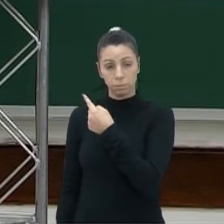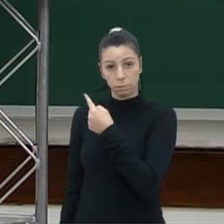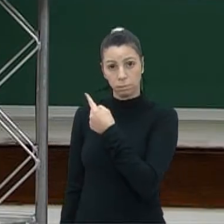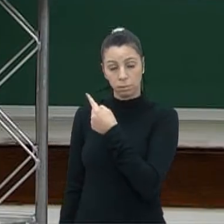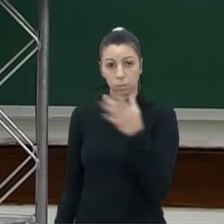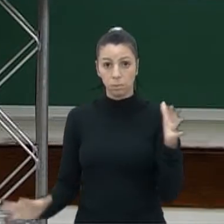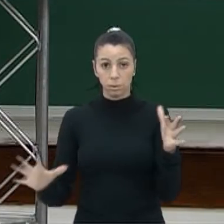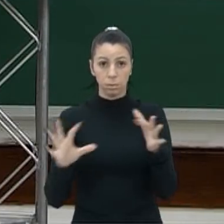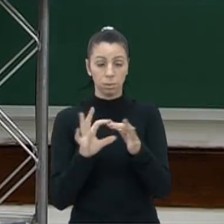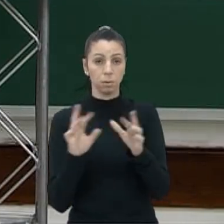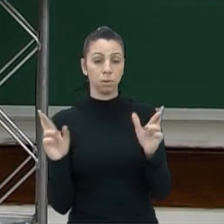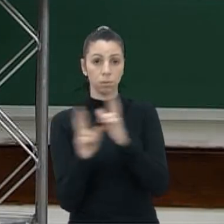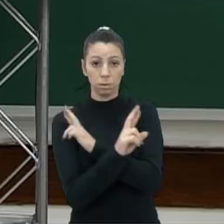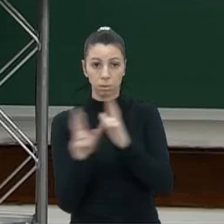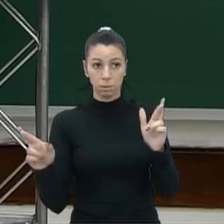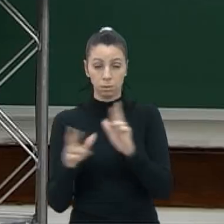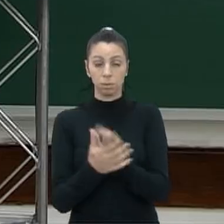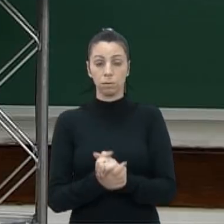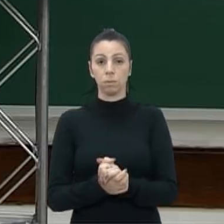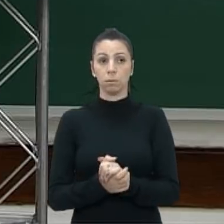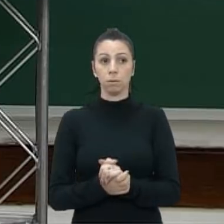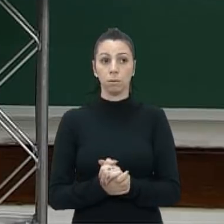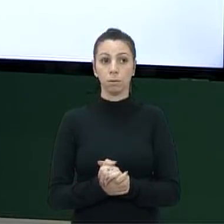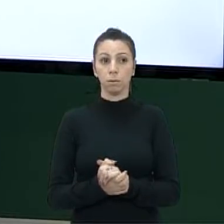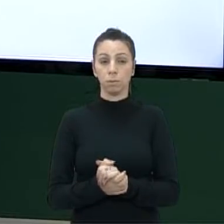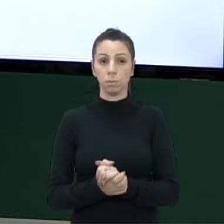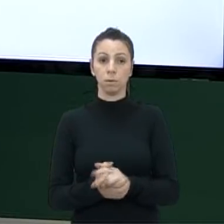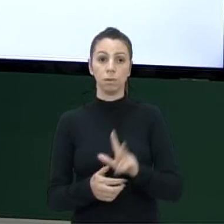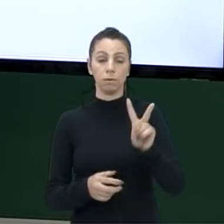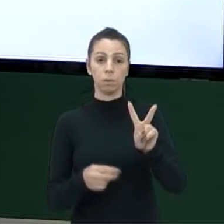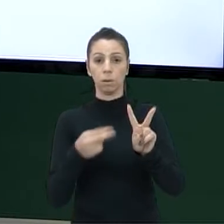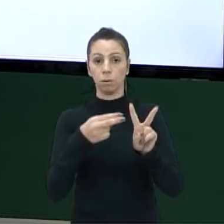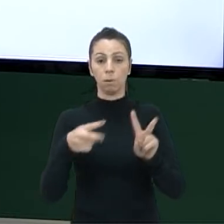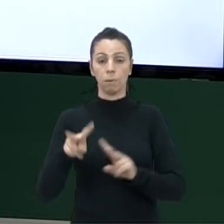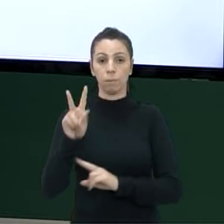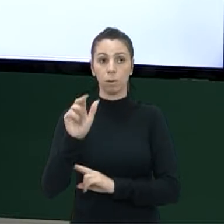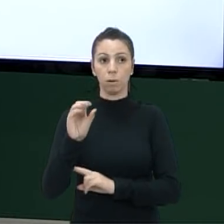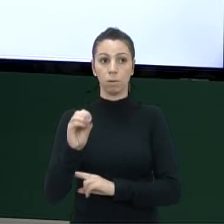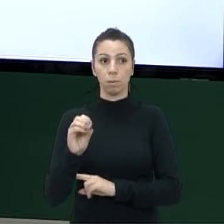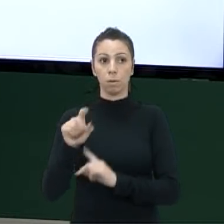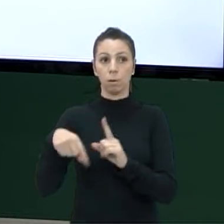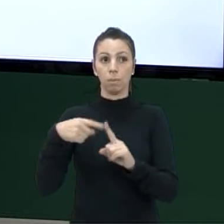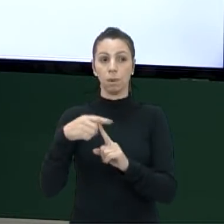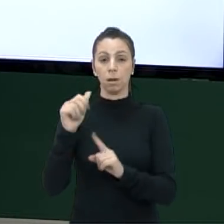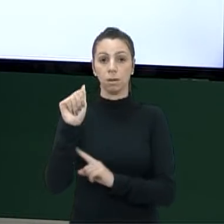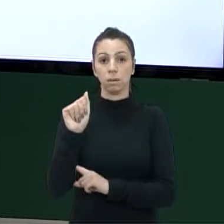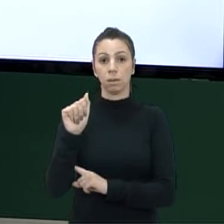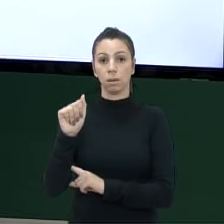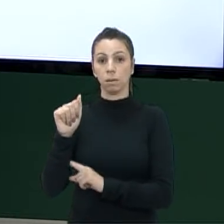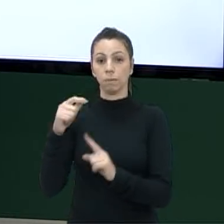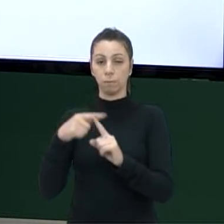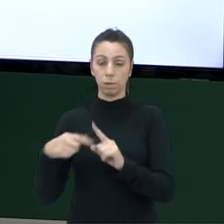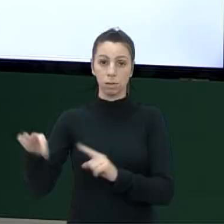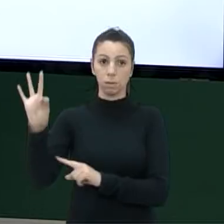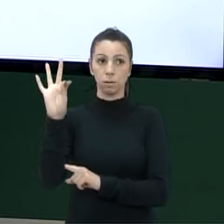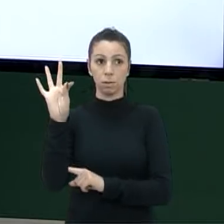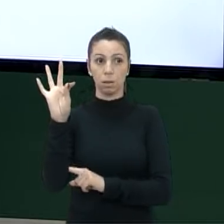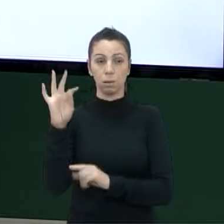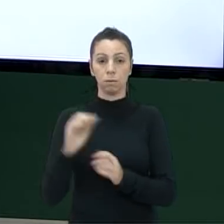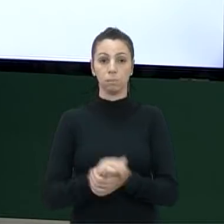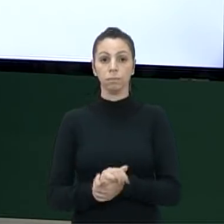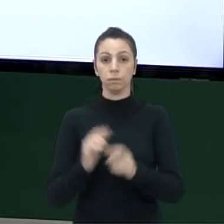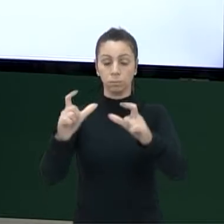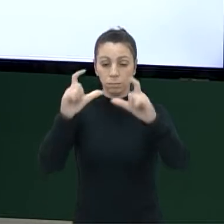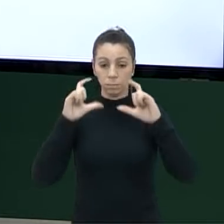essa relação, né? V igual VO mais A vezes T, ΔS, que é o deslocamento, é igual a velocidade inicial